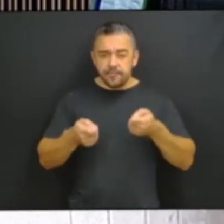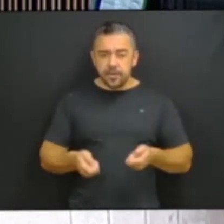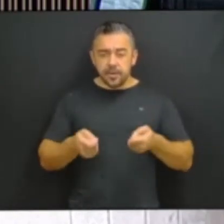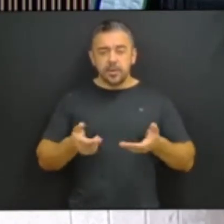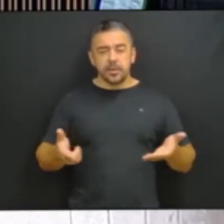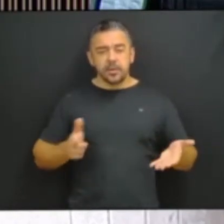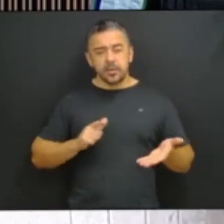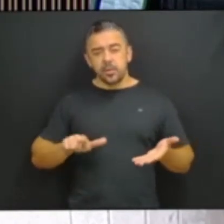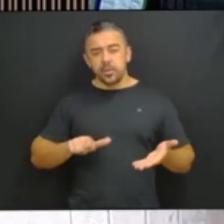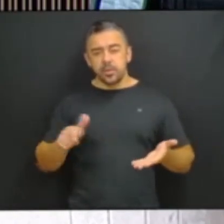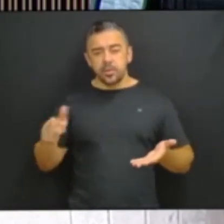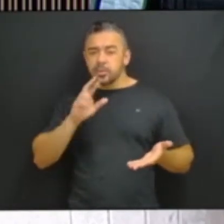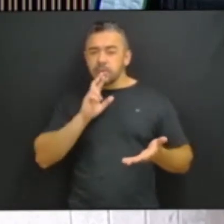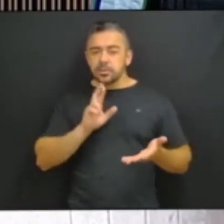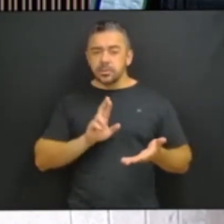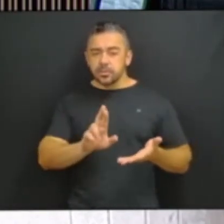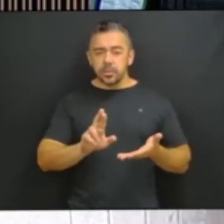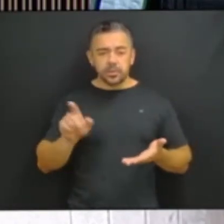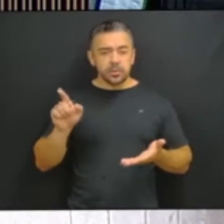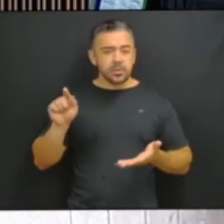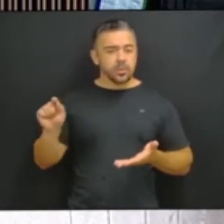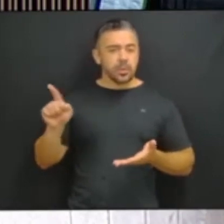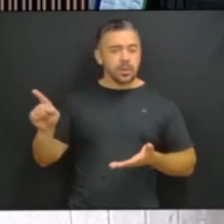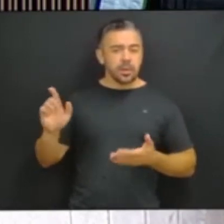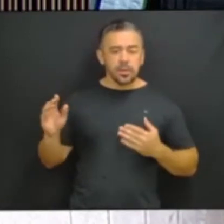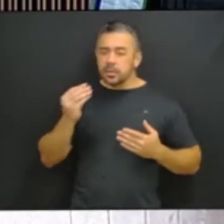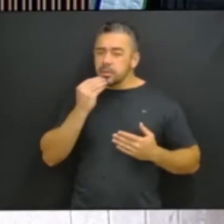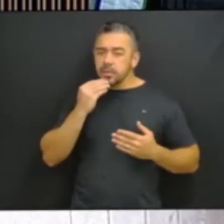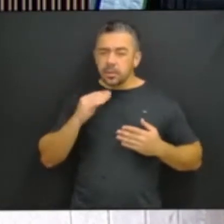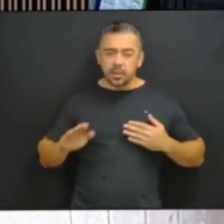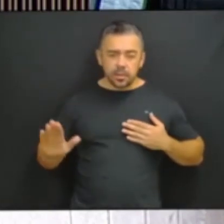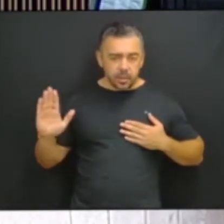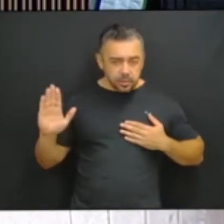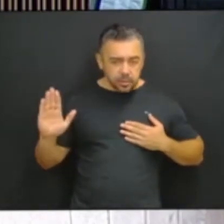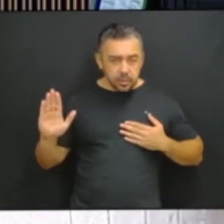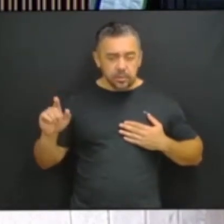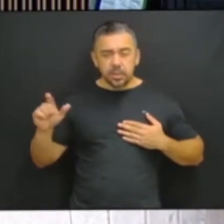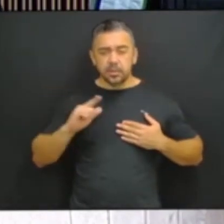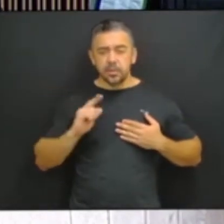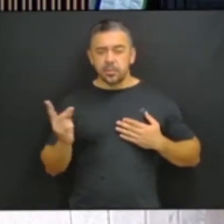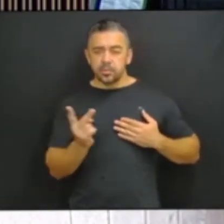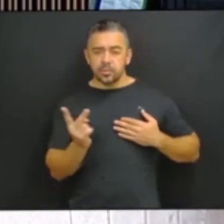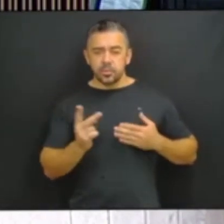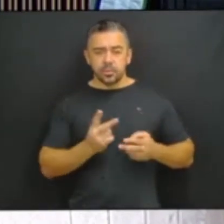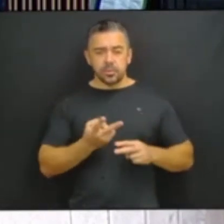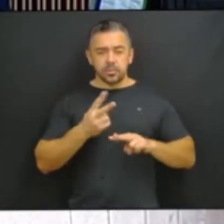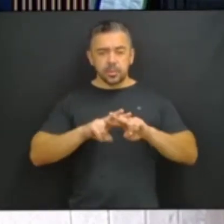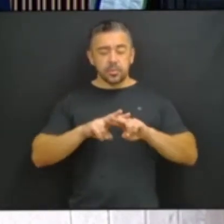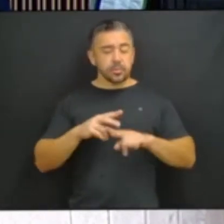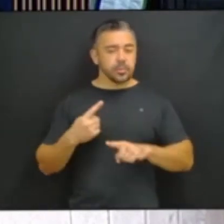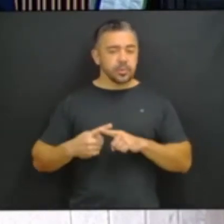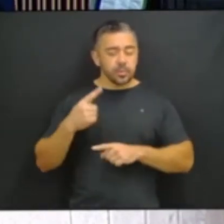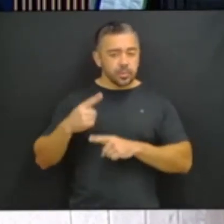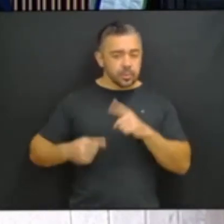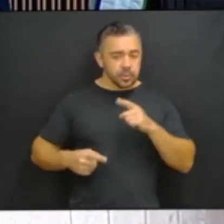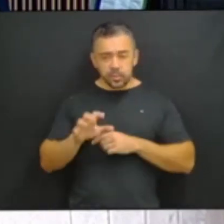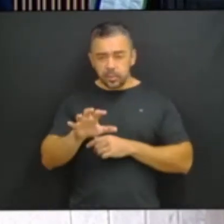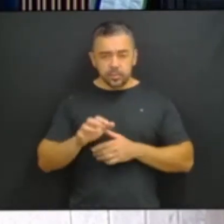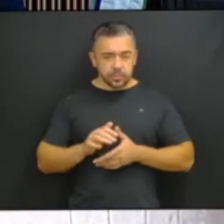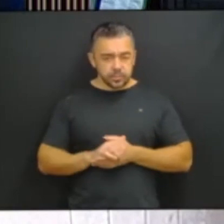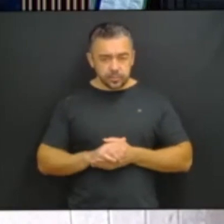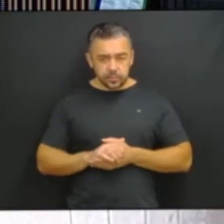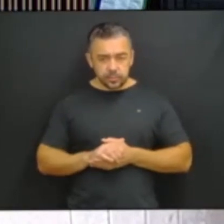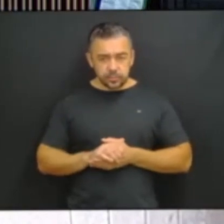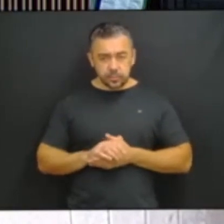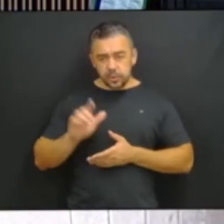teria outro resultado do que a candidatura teria cadeia para ambos porque proibido isso o